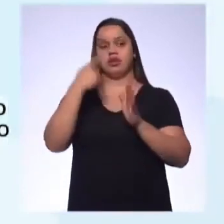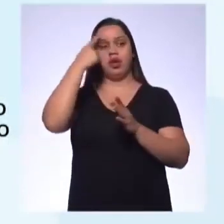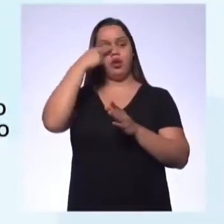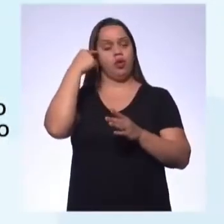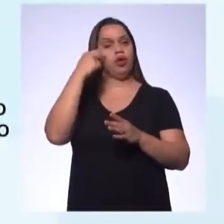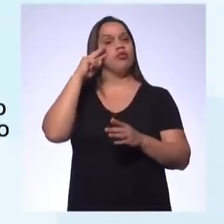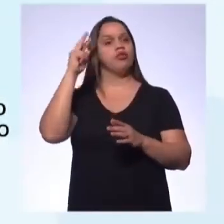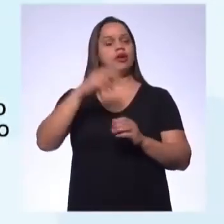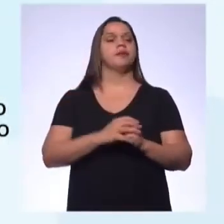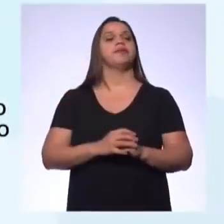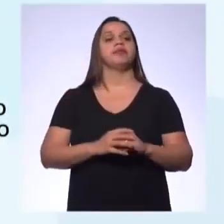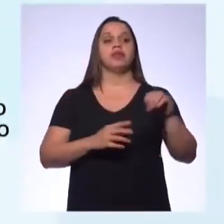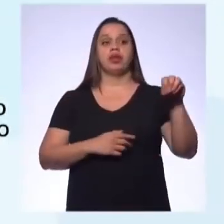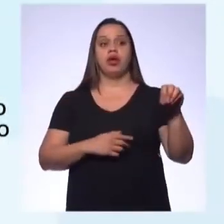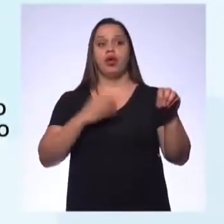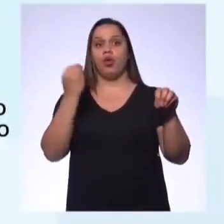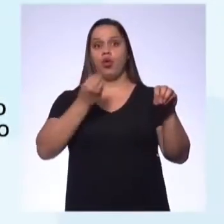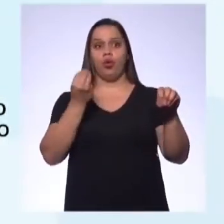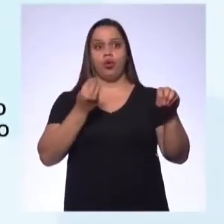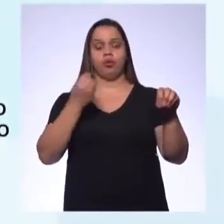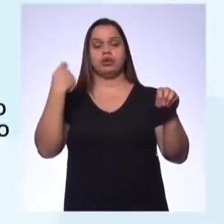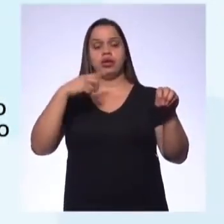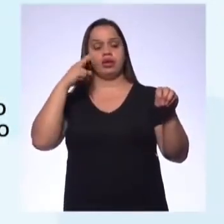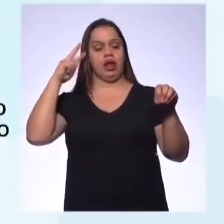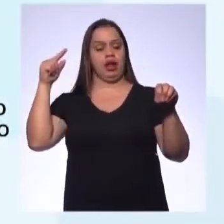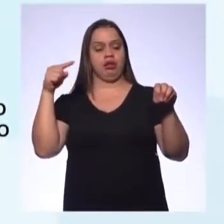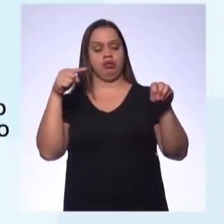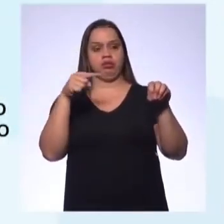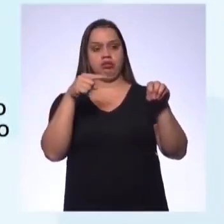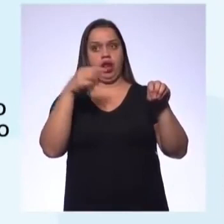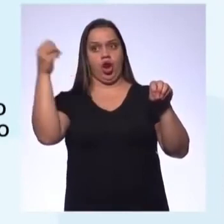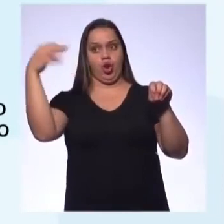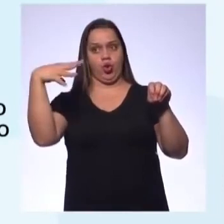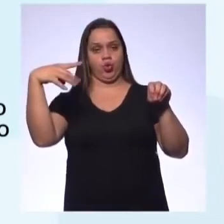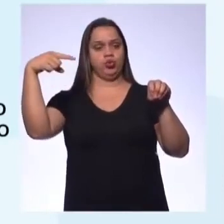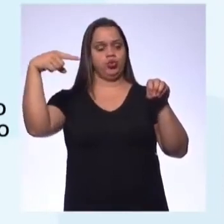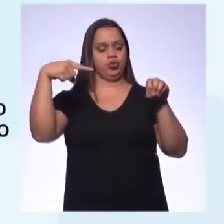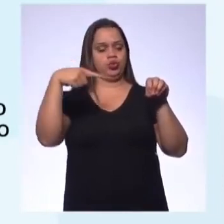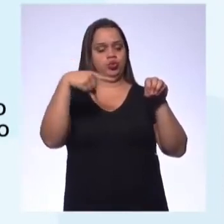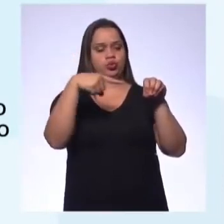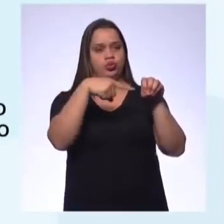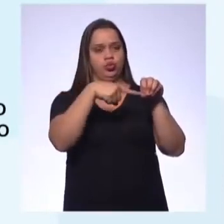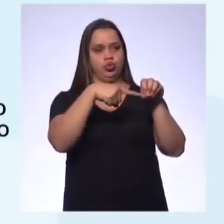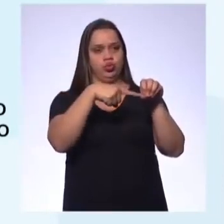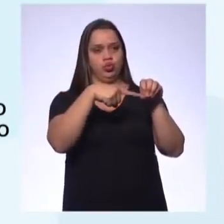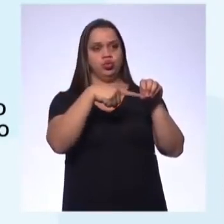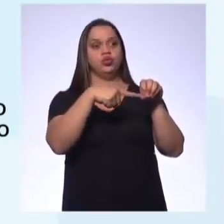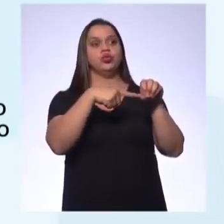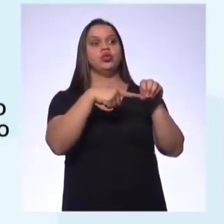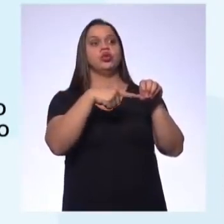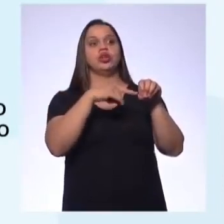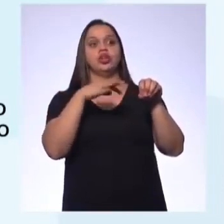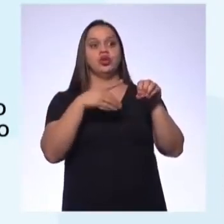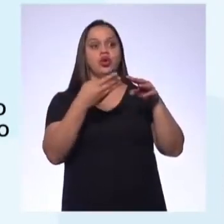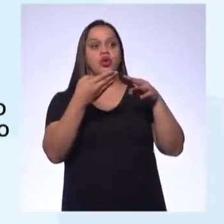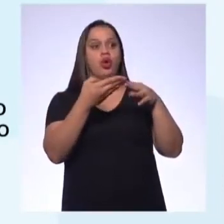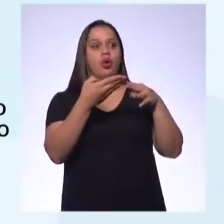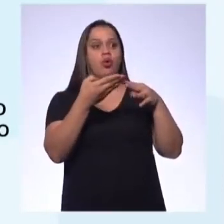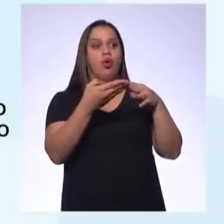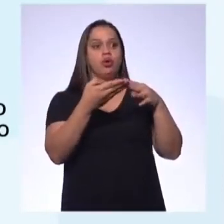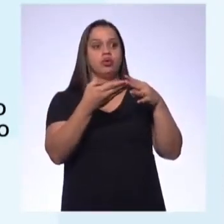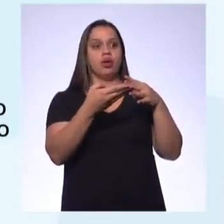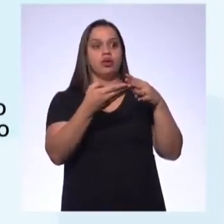luz entra, ela tem que entrar pela pupila, passar ali pelo cristalino, que é a lente, que vai desviar um pouco a